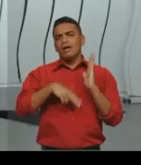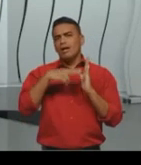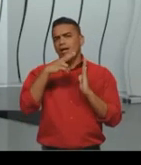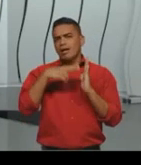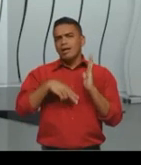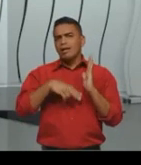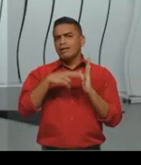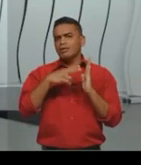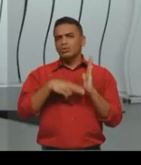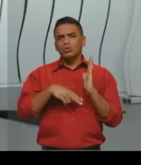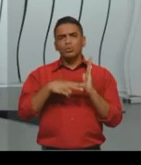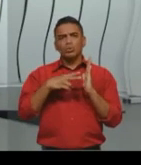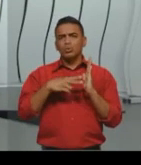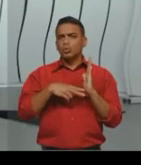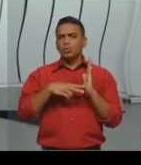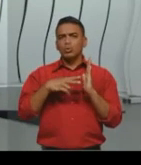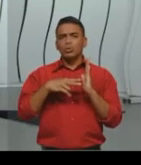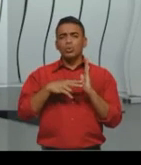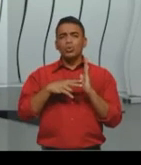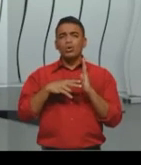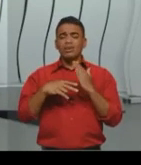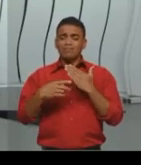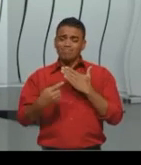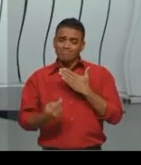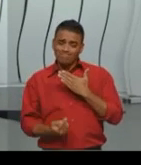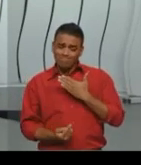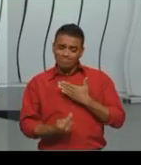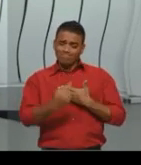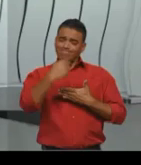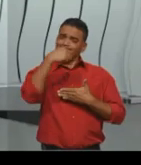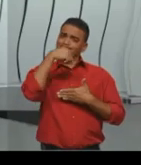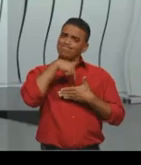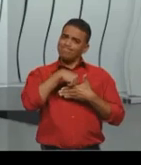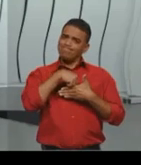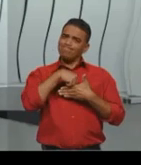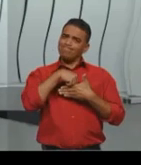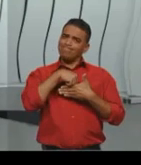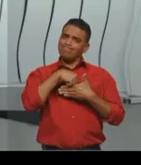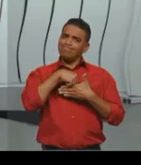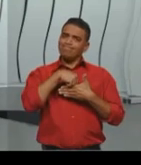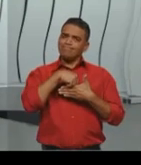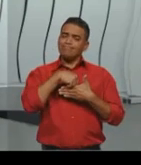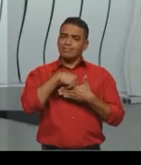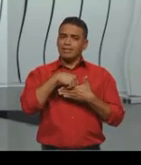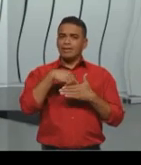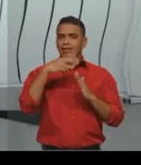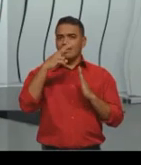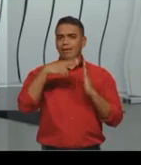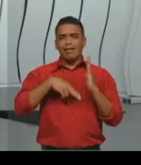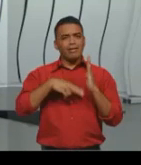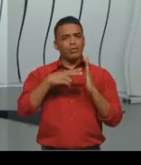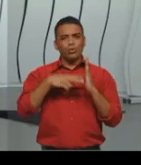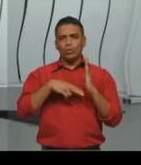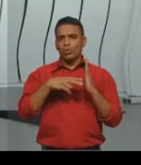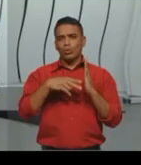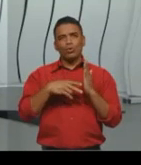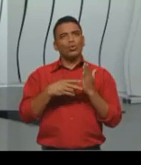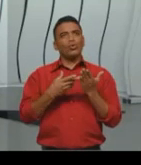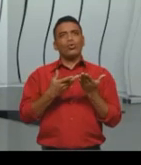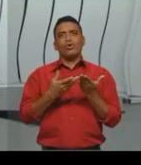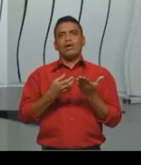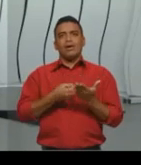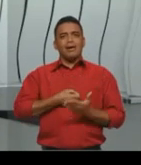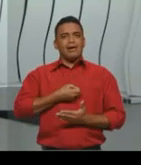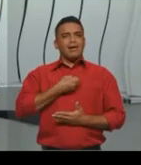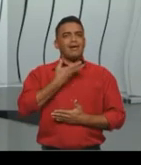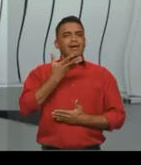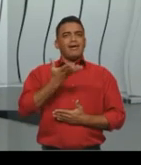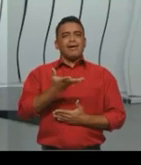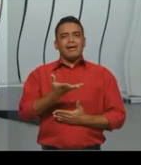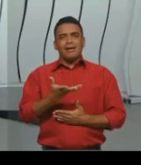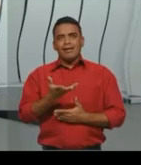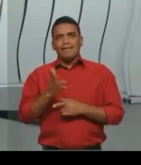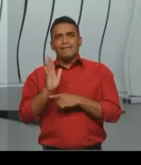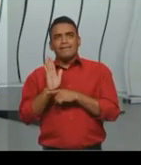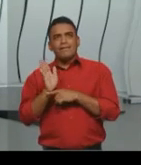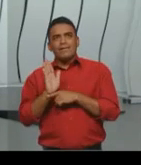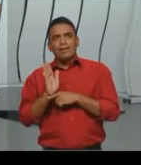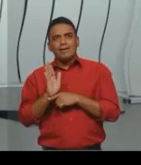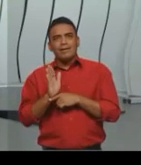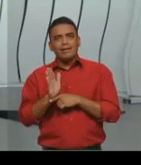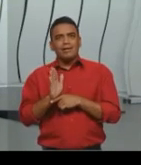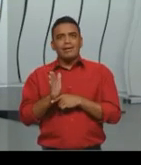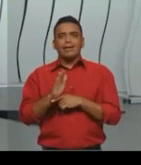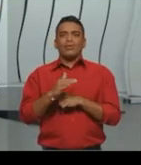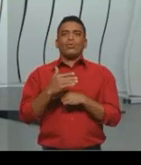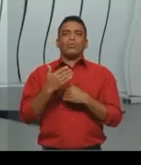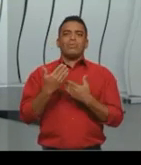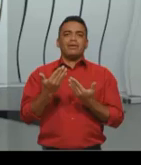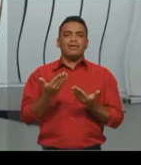leitura subjetiva, é a leitura chamada leitura deleite, que é a leitura de Shakespeare, que é a leitura de filmes, você